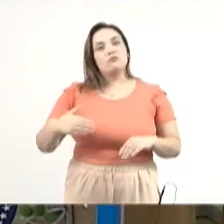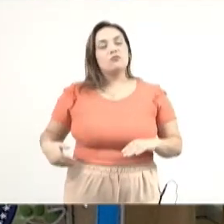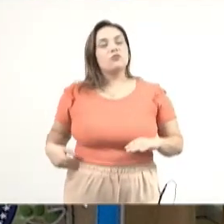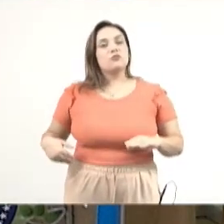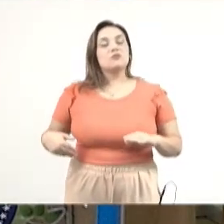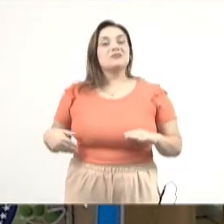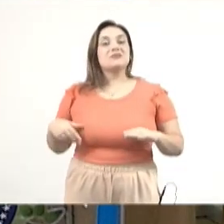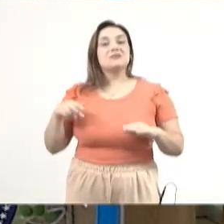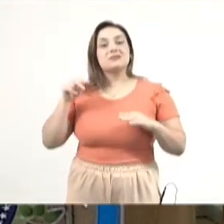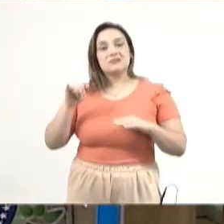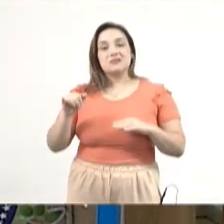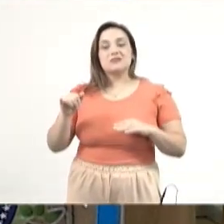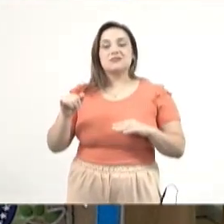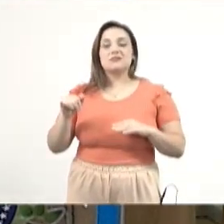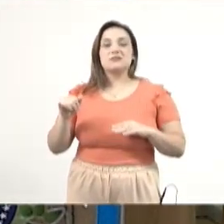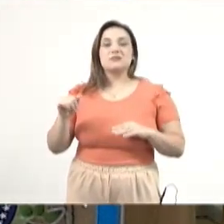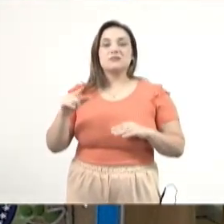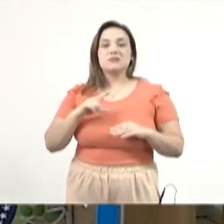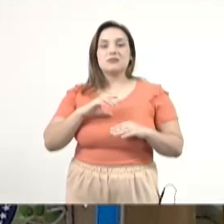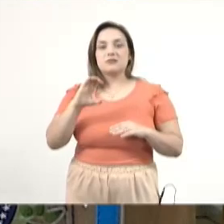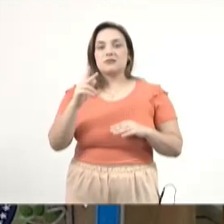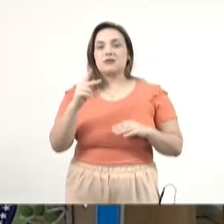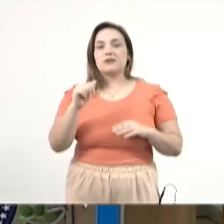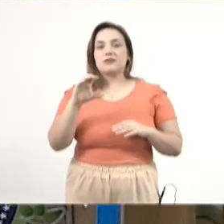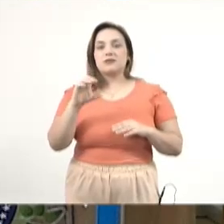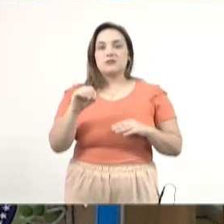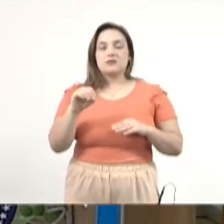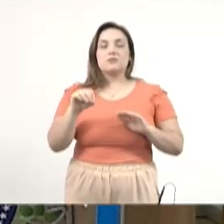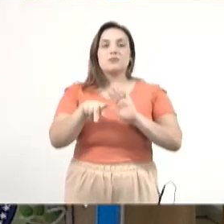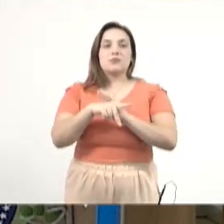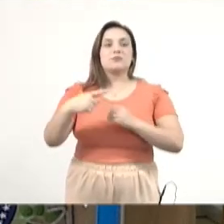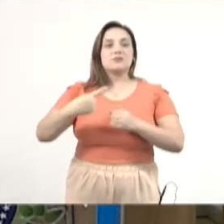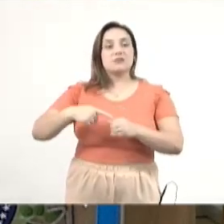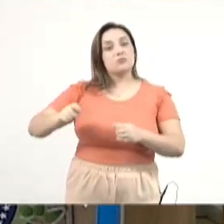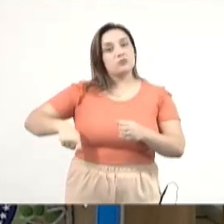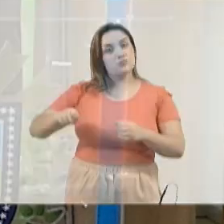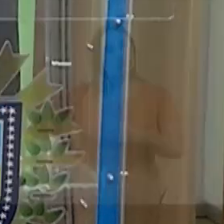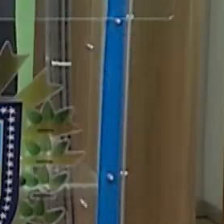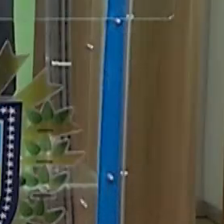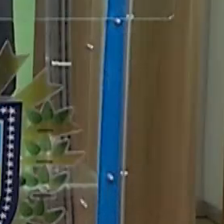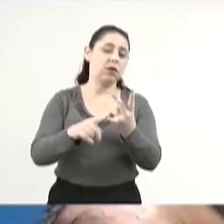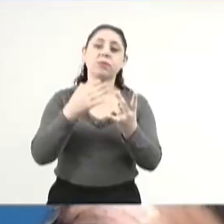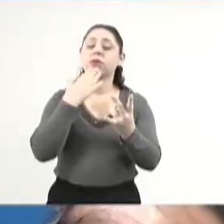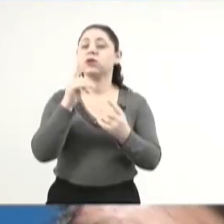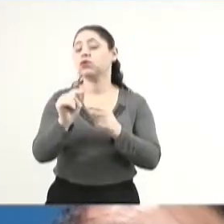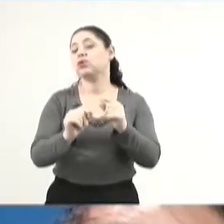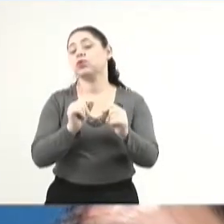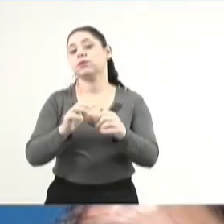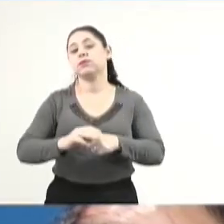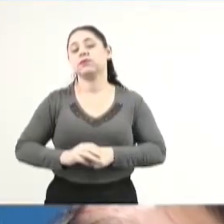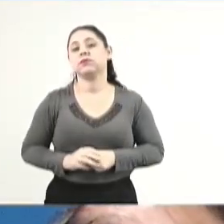a presença do bioma do Chaco lá na região de Porto Murtinho.